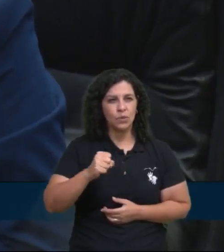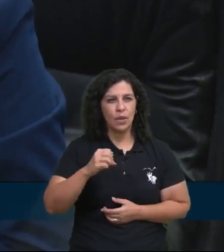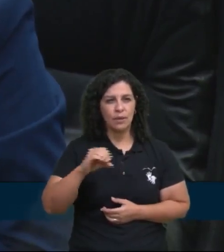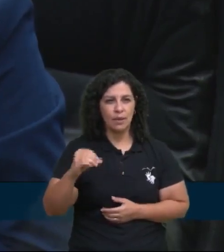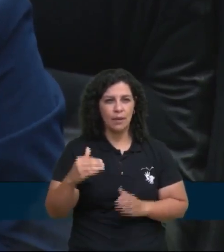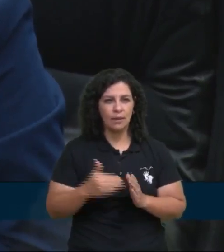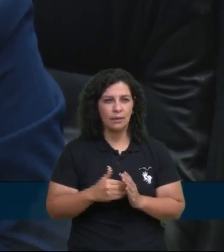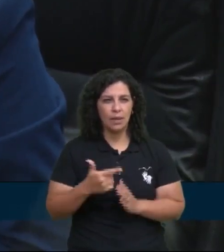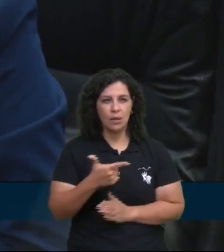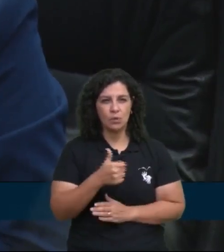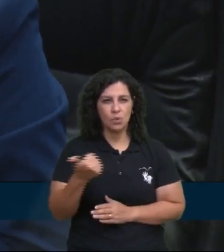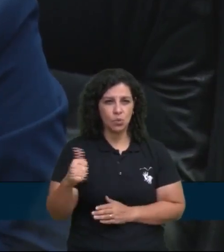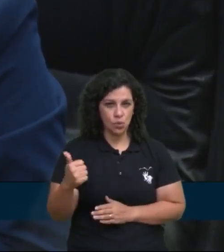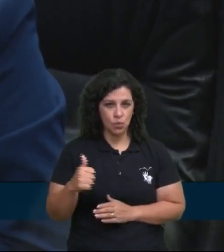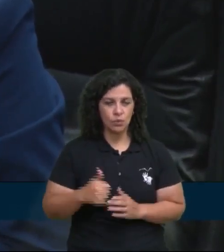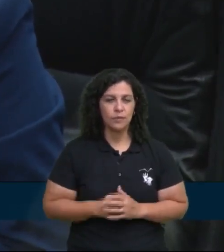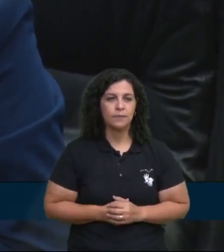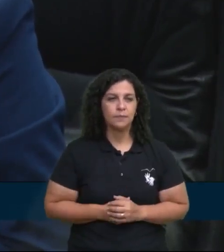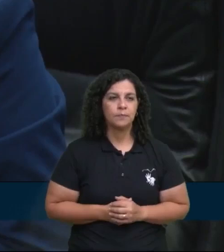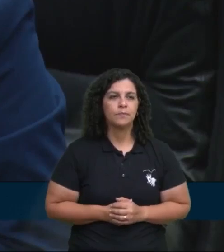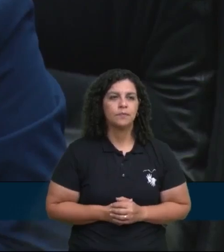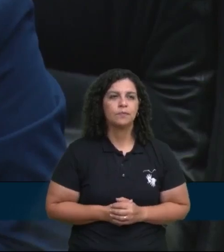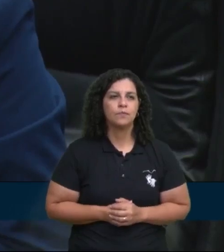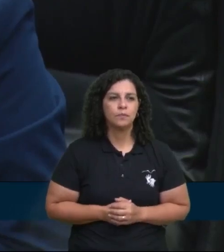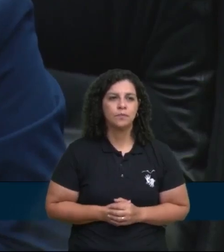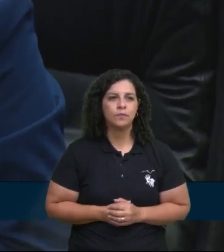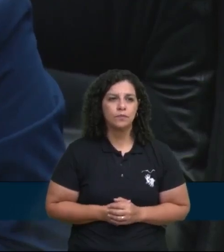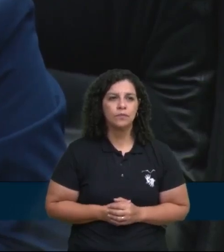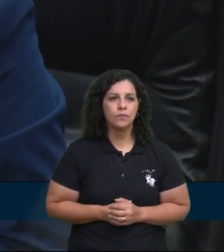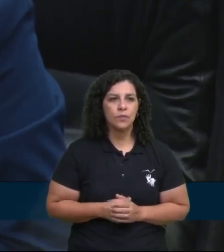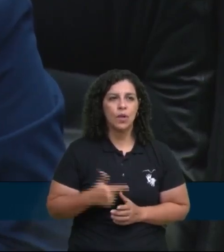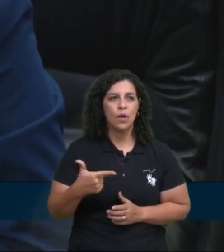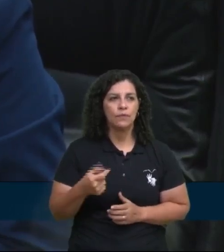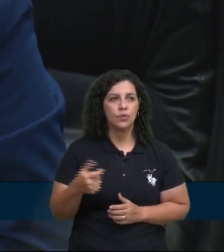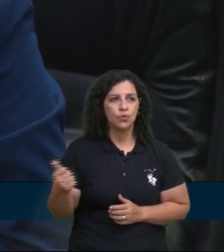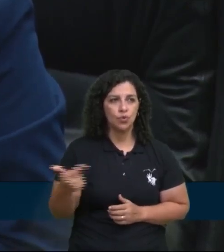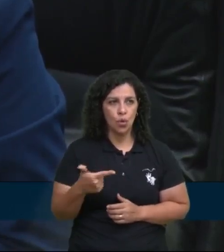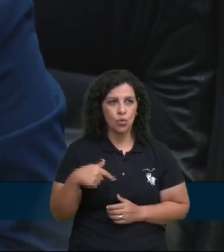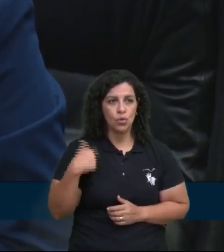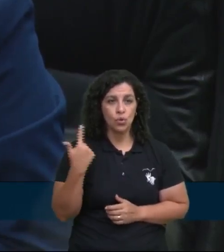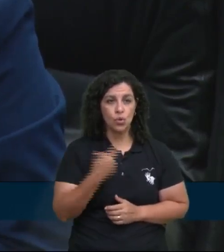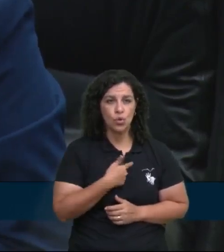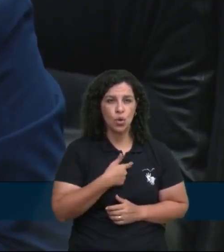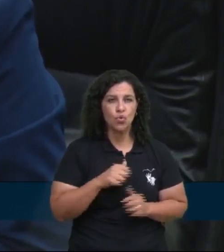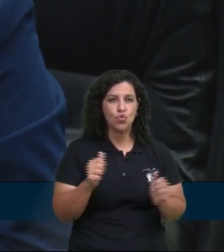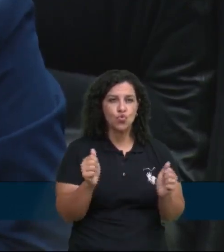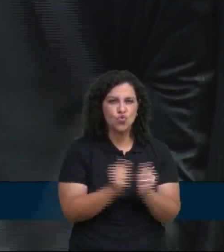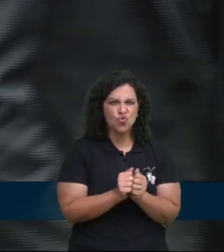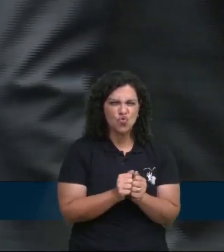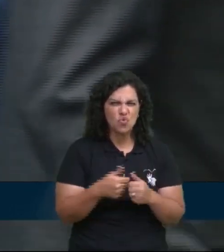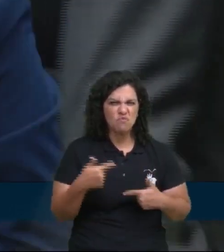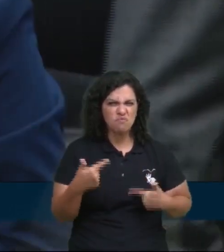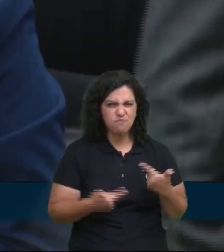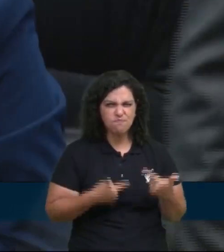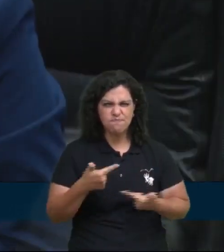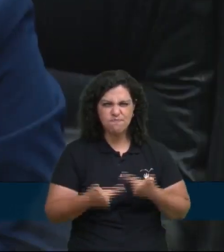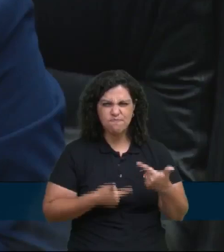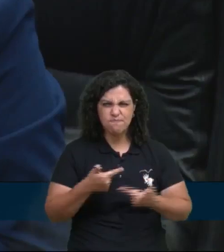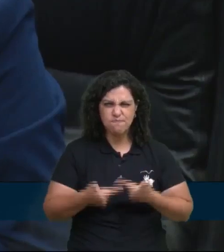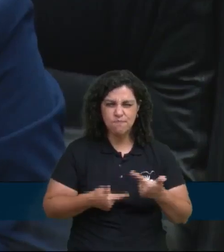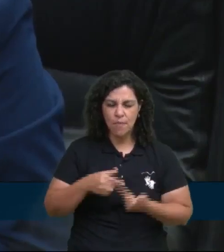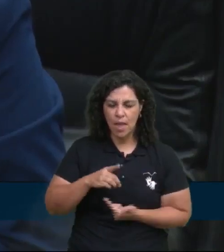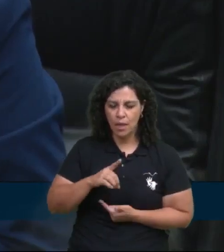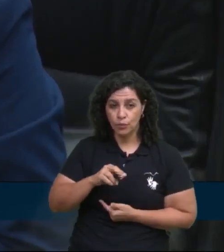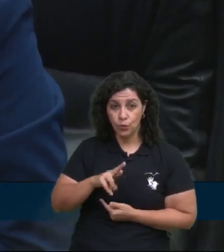1980 a 2011. E em 2012, nós se entrincheiramos. O Renato